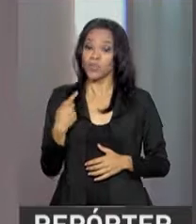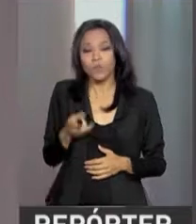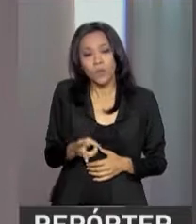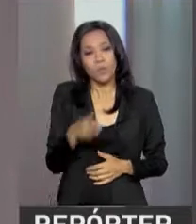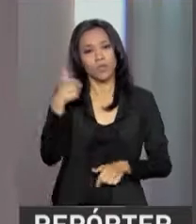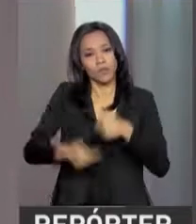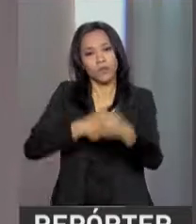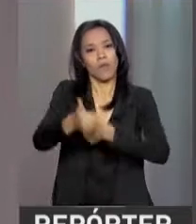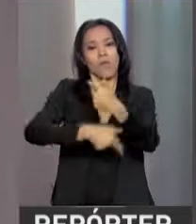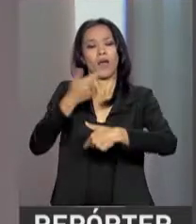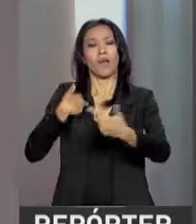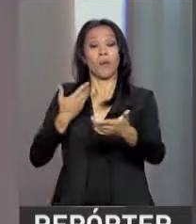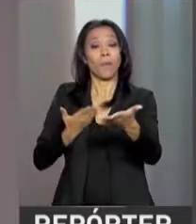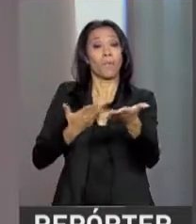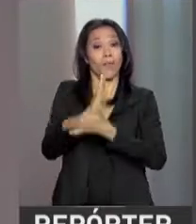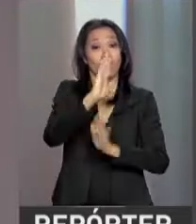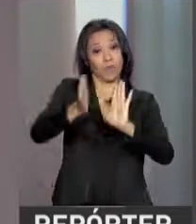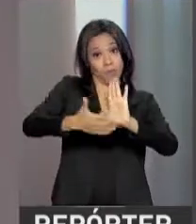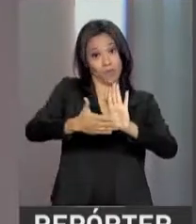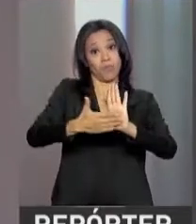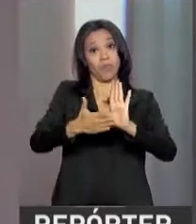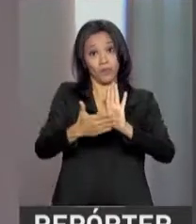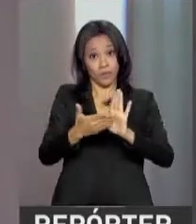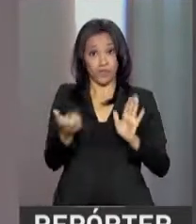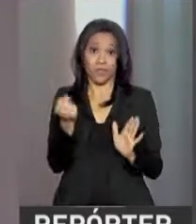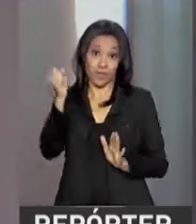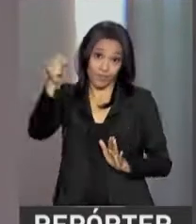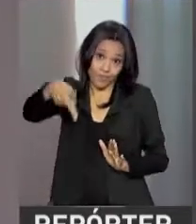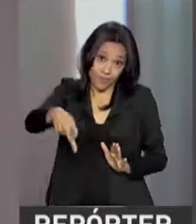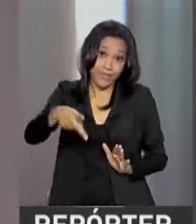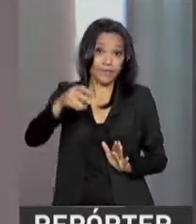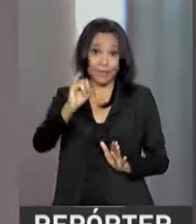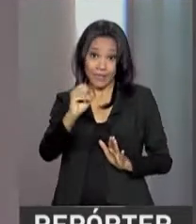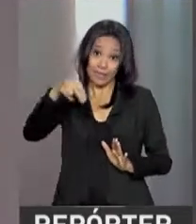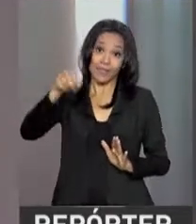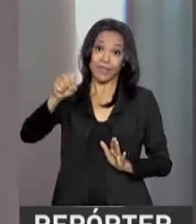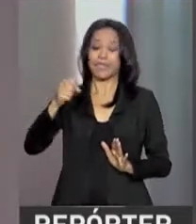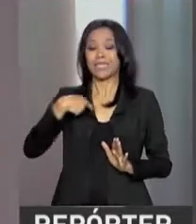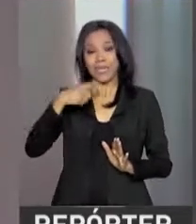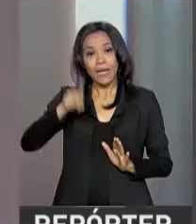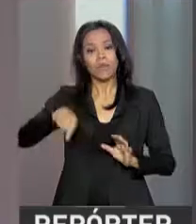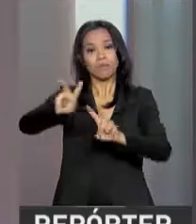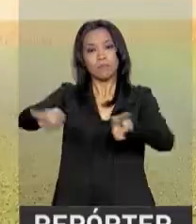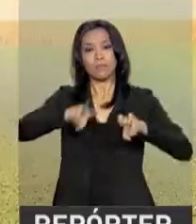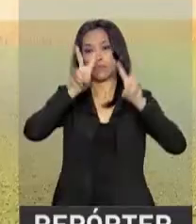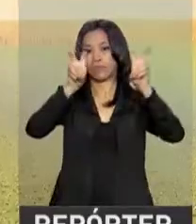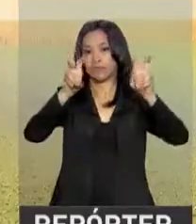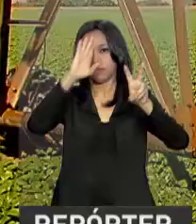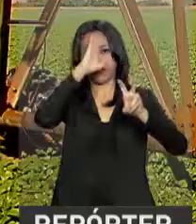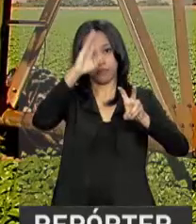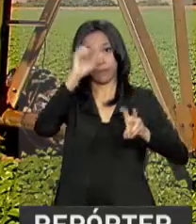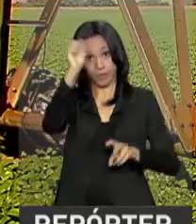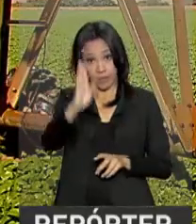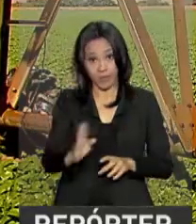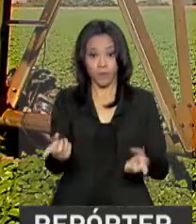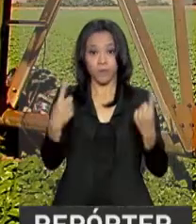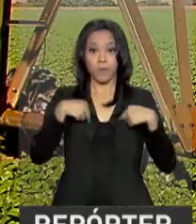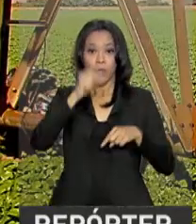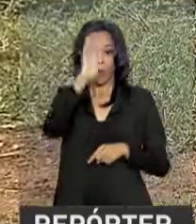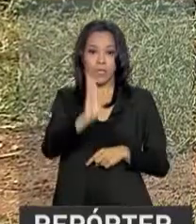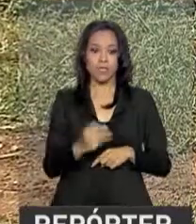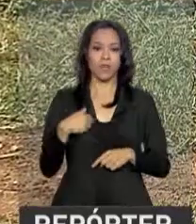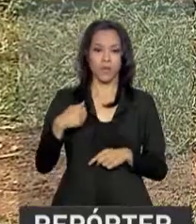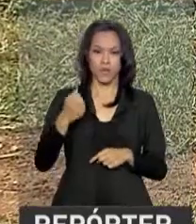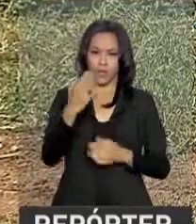a aprovação da reforma da Previdência, que continua sendo um tema absolutamente necessário para o país. O Brasil fechou 2017